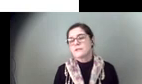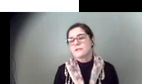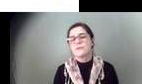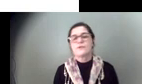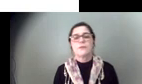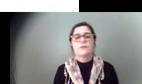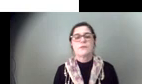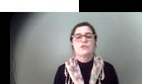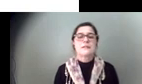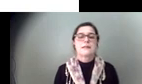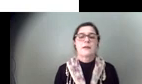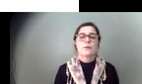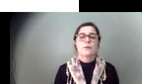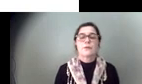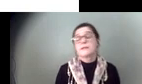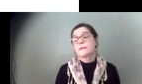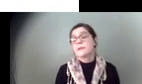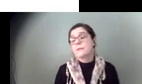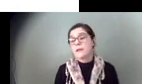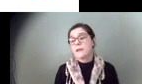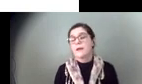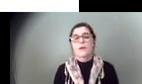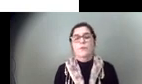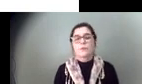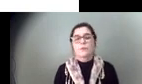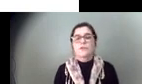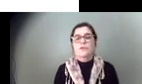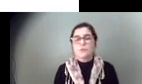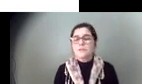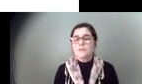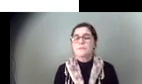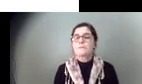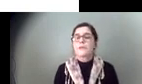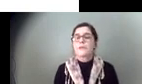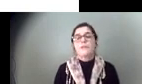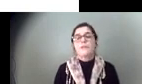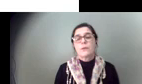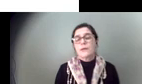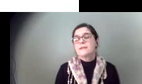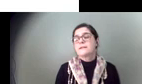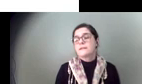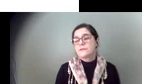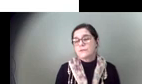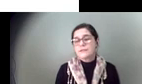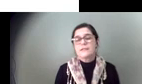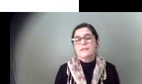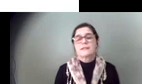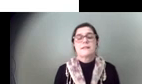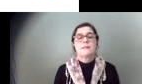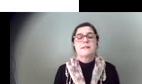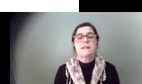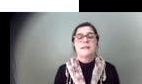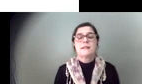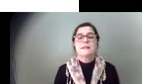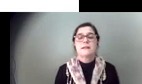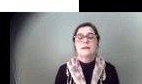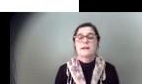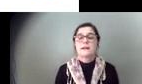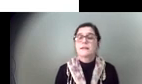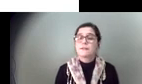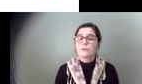as nossas reuniões pelo Teams, né, a comunicação também com gestores, a frequência de vocês nas